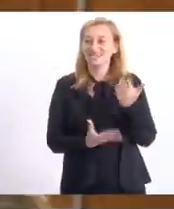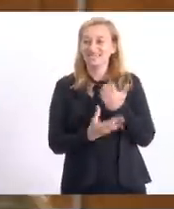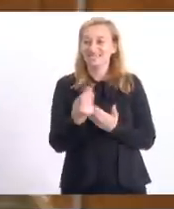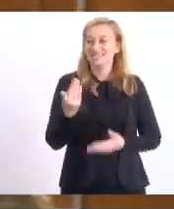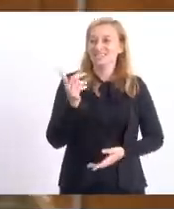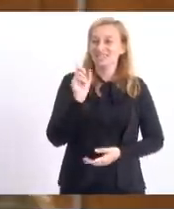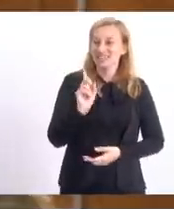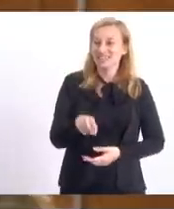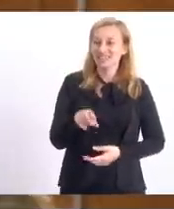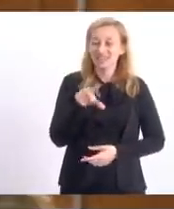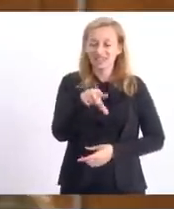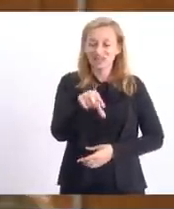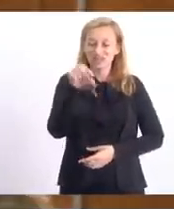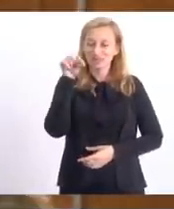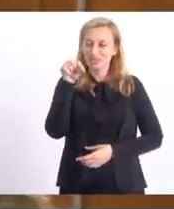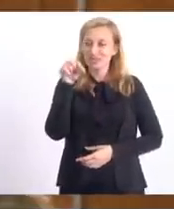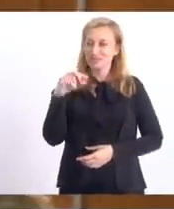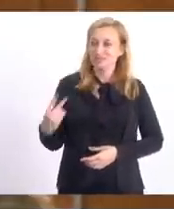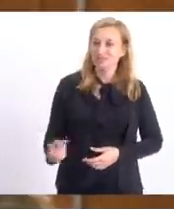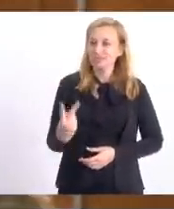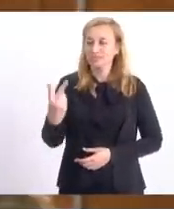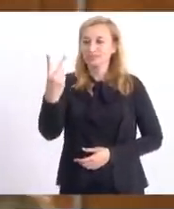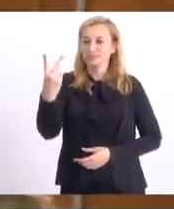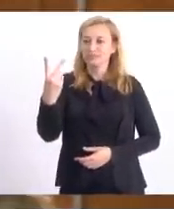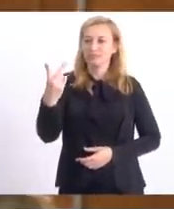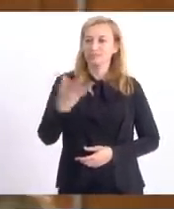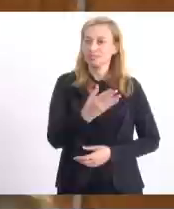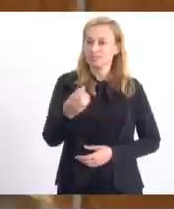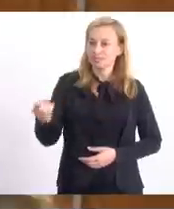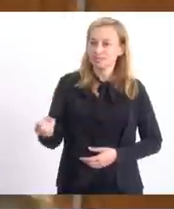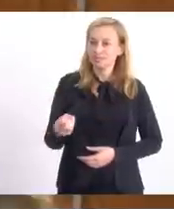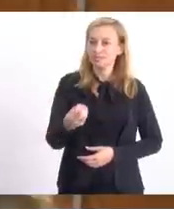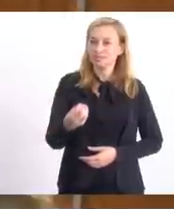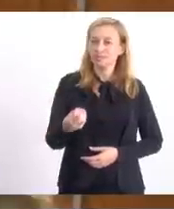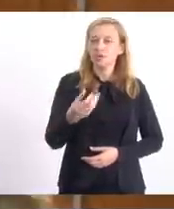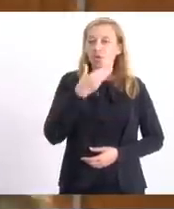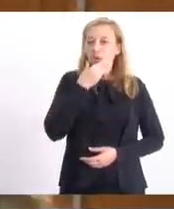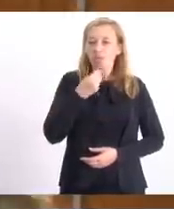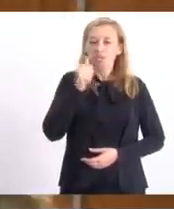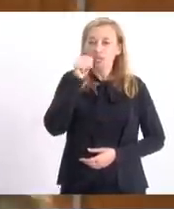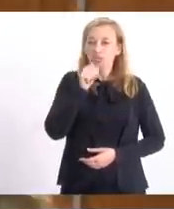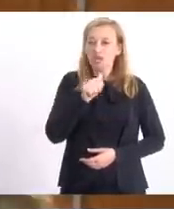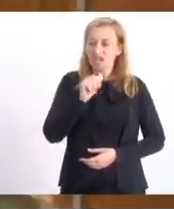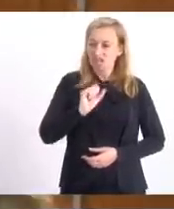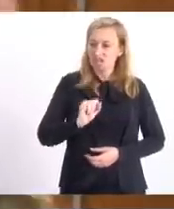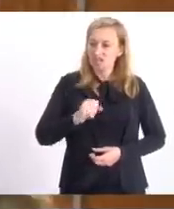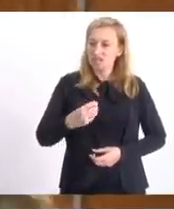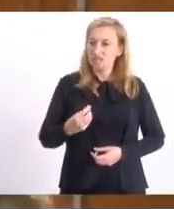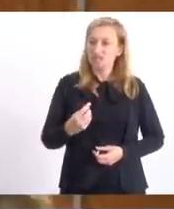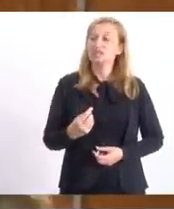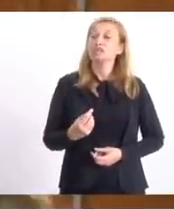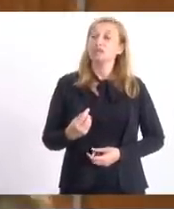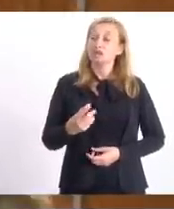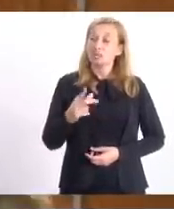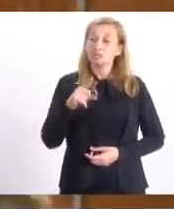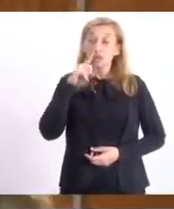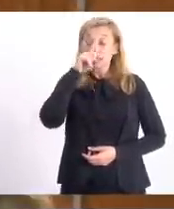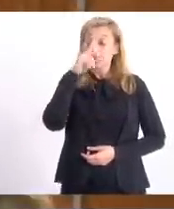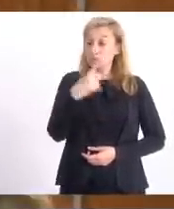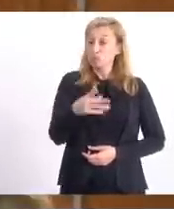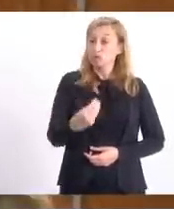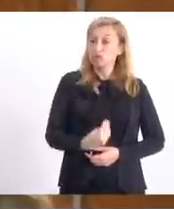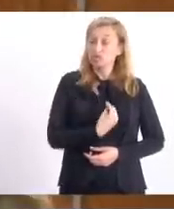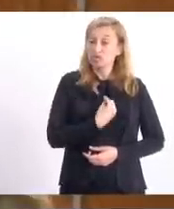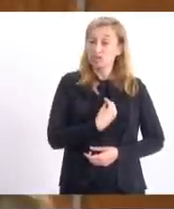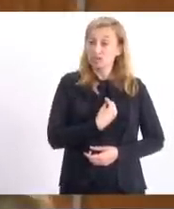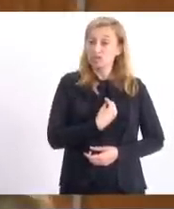que é decidir a valorização desses nobres homens e mulheres que colocam a vida em risco